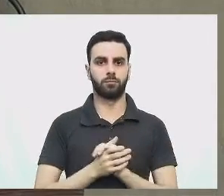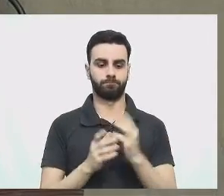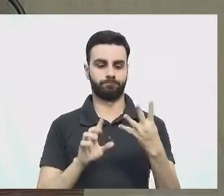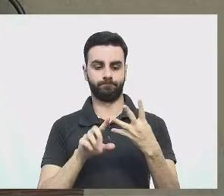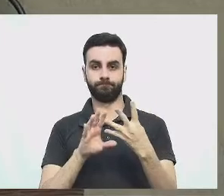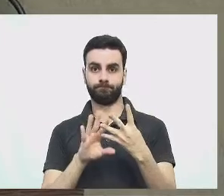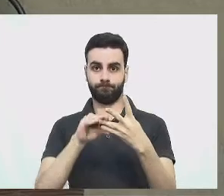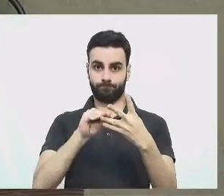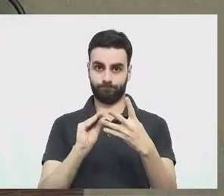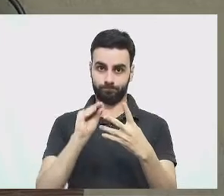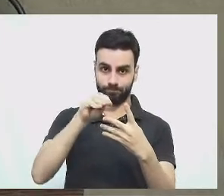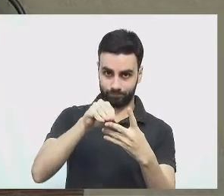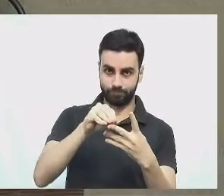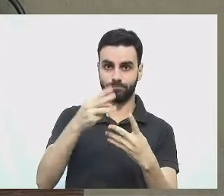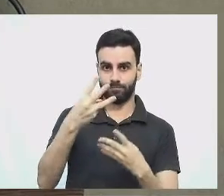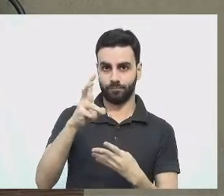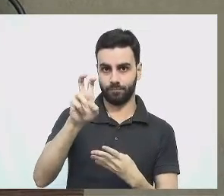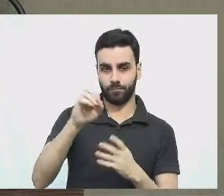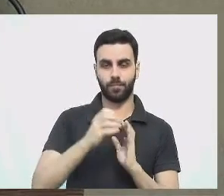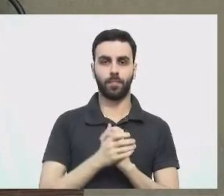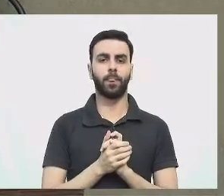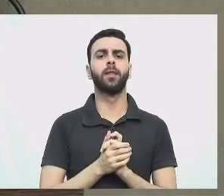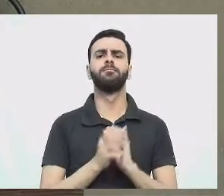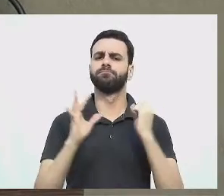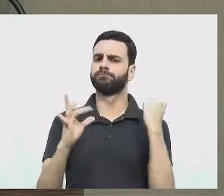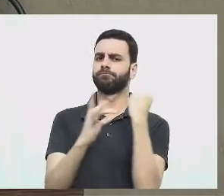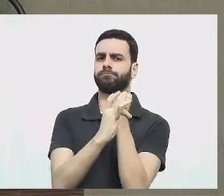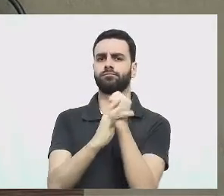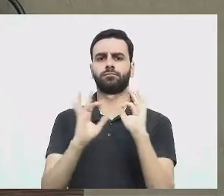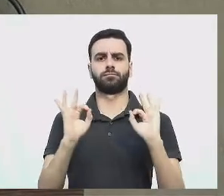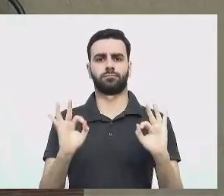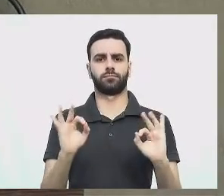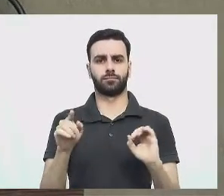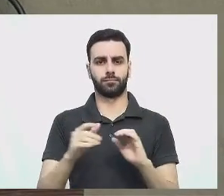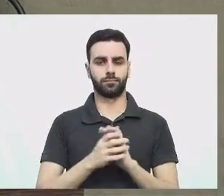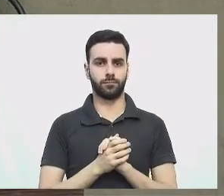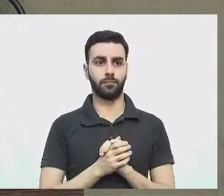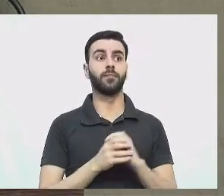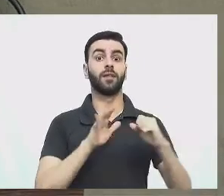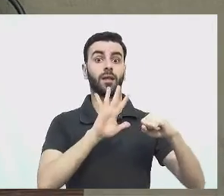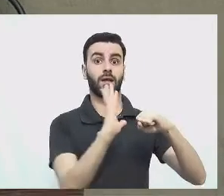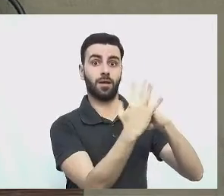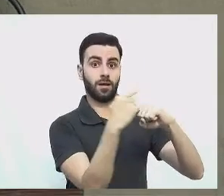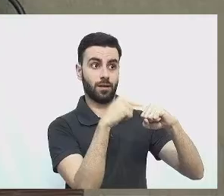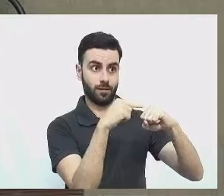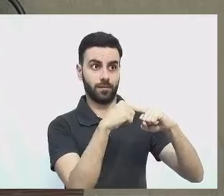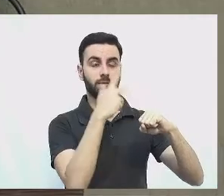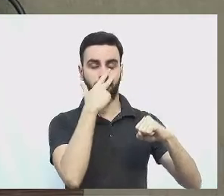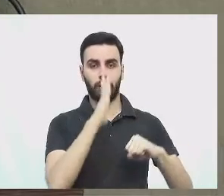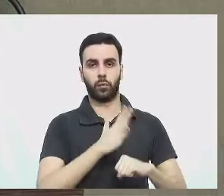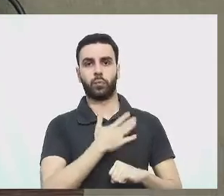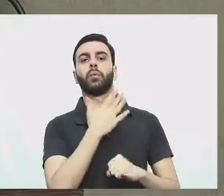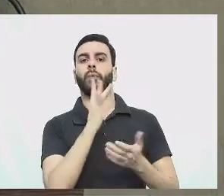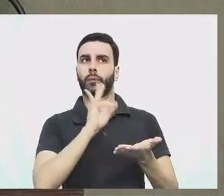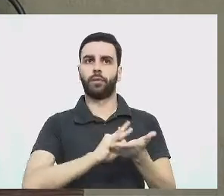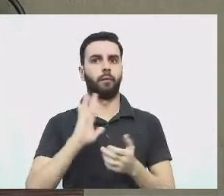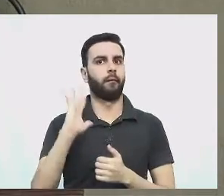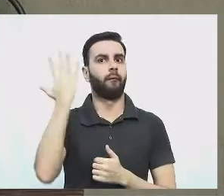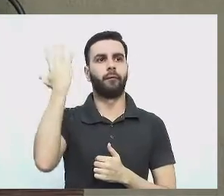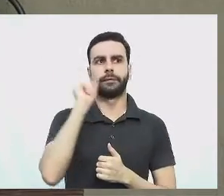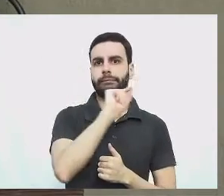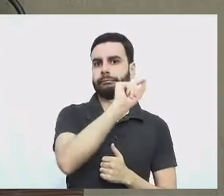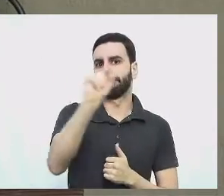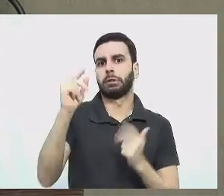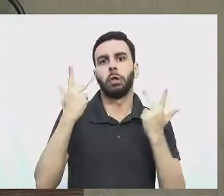Temos aí uma faculdade extremamente estável. A pandemia nos pegou, como pegou todas